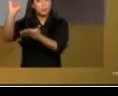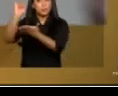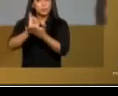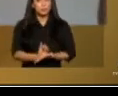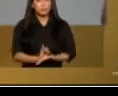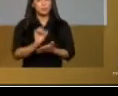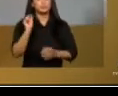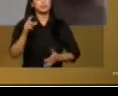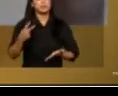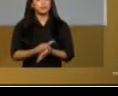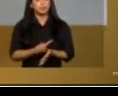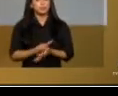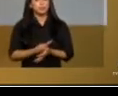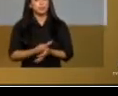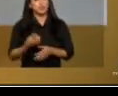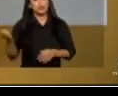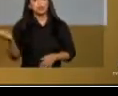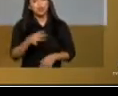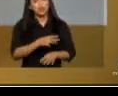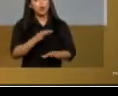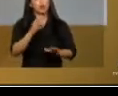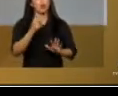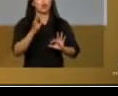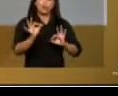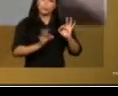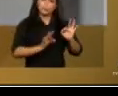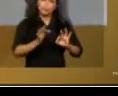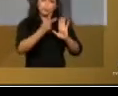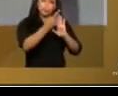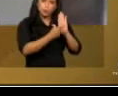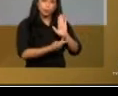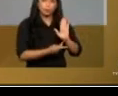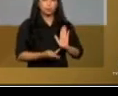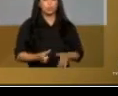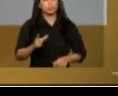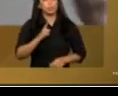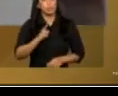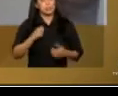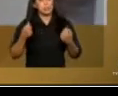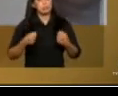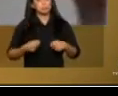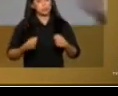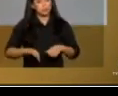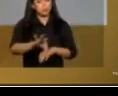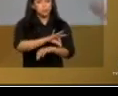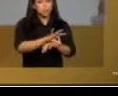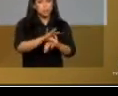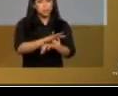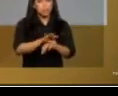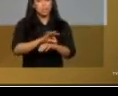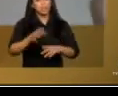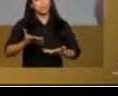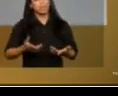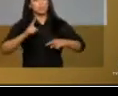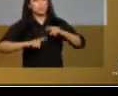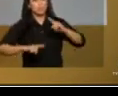investimento novo em novos projetos. Isso vai demandar serviços de engenharia, fornecimento de materiais e